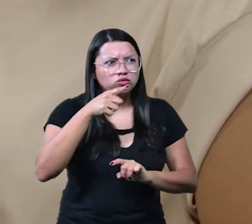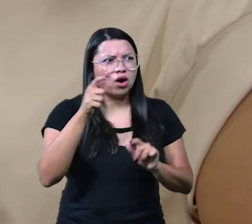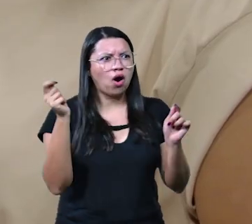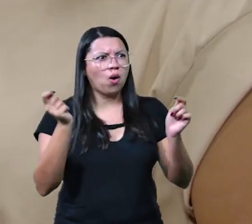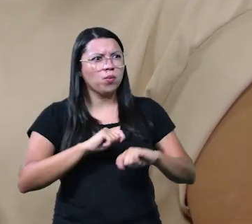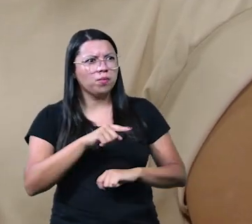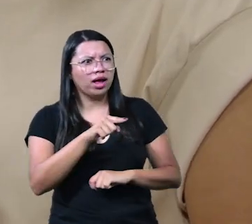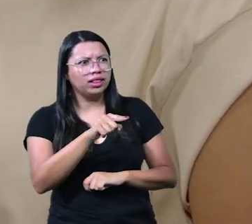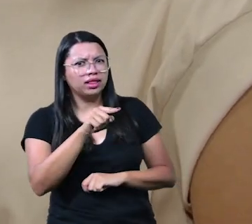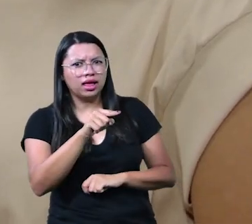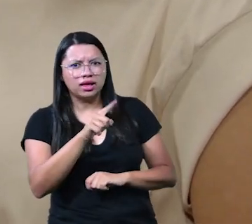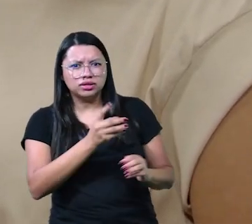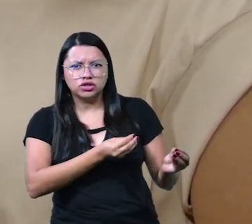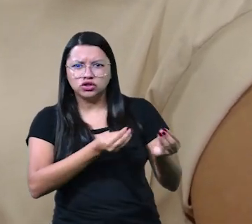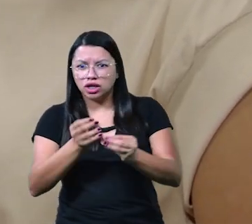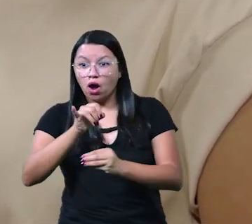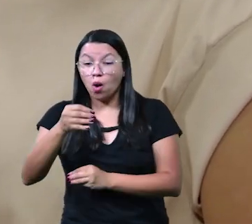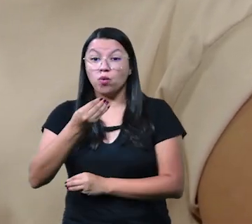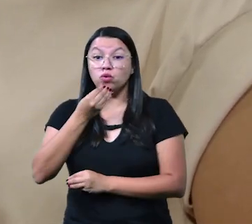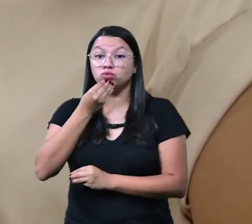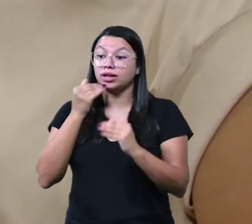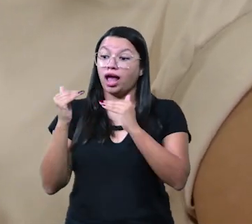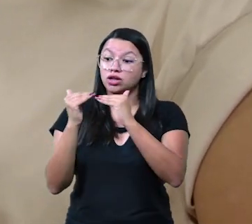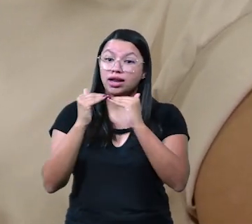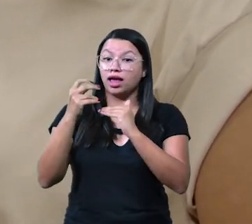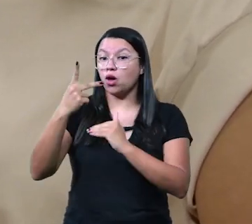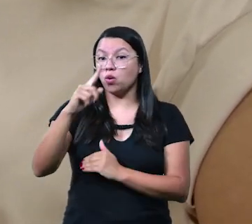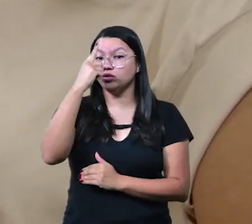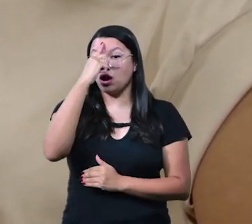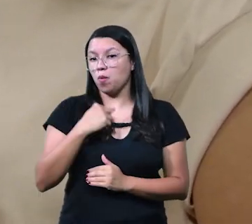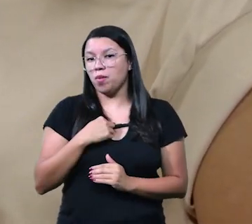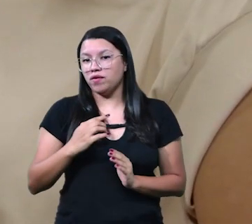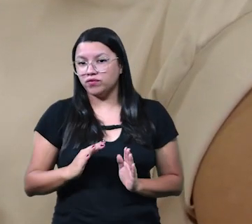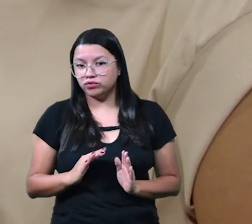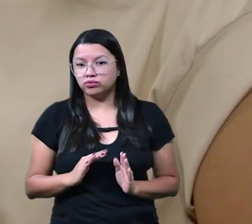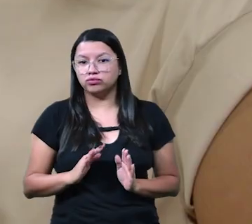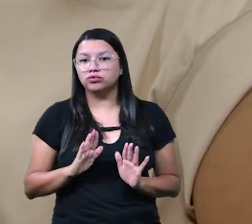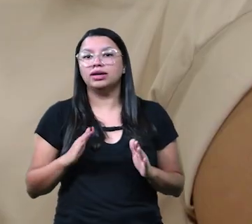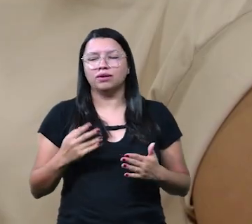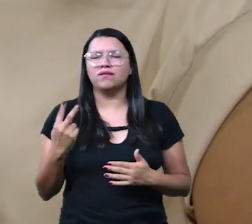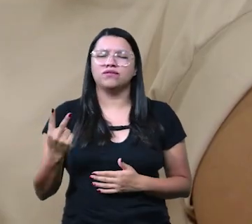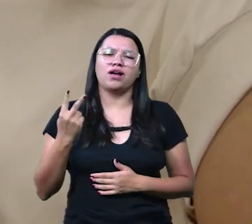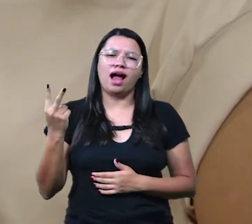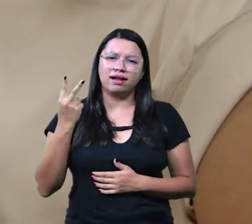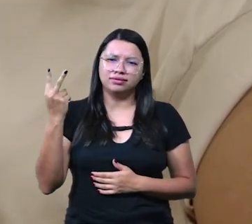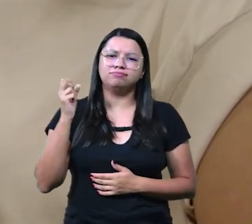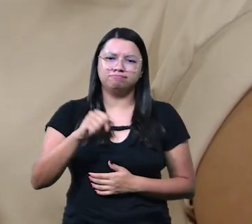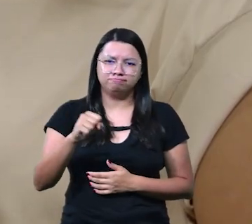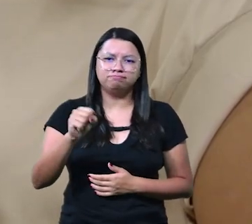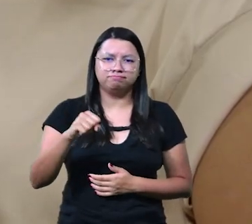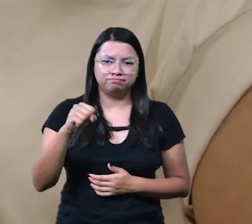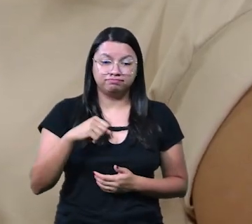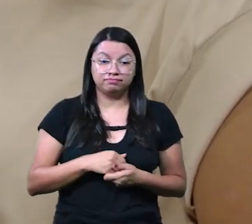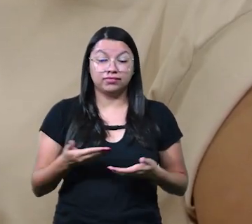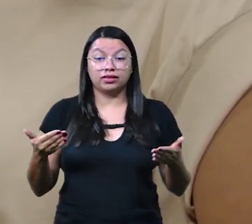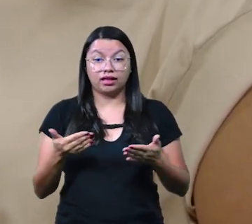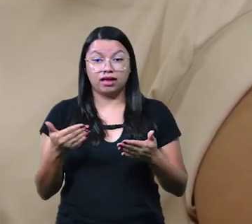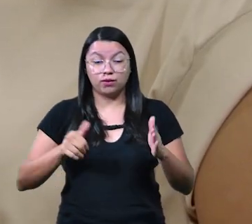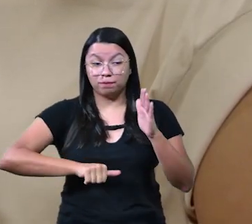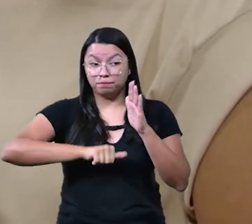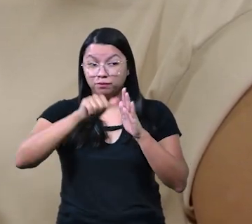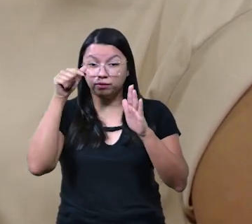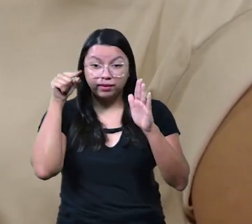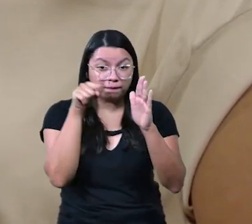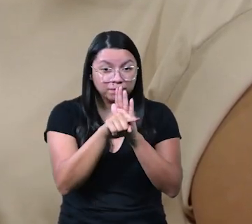outras oportunidades muito mais alinhadas ao seu perfil, né? Então, assim, vale muito a pena. Agora, a primeira pergunta